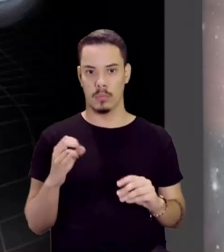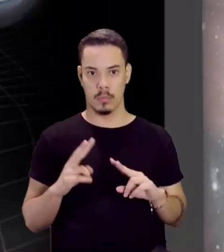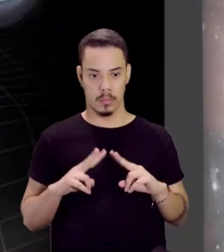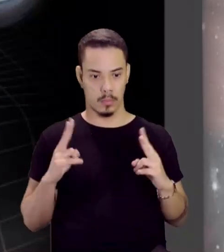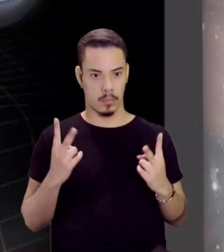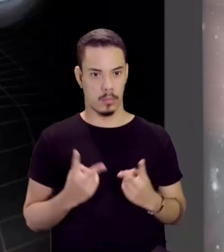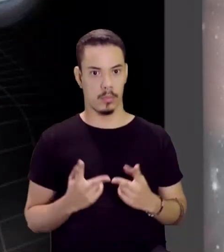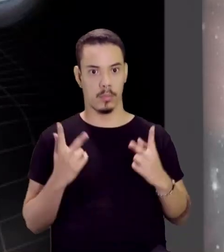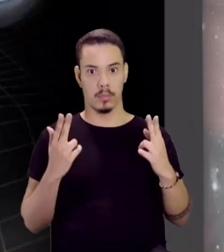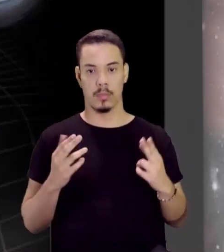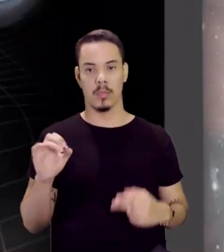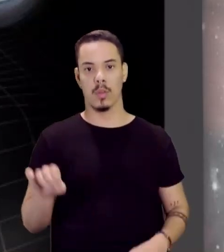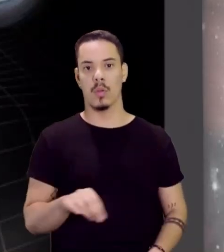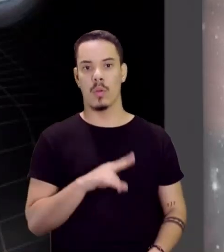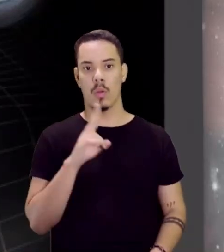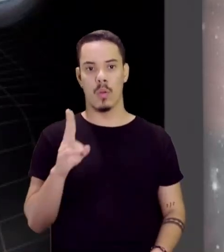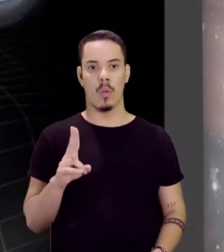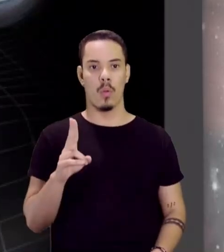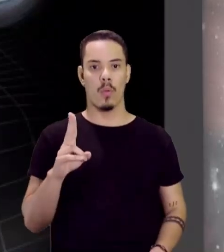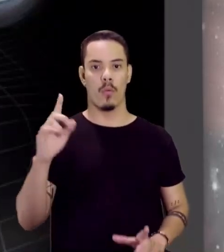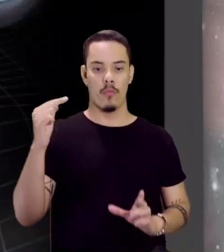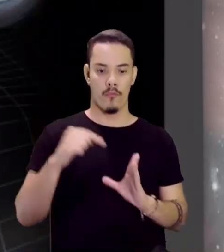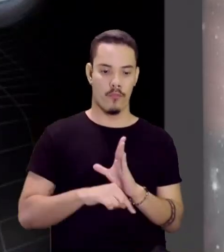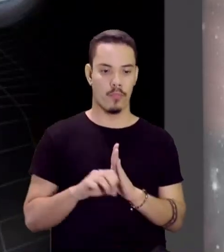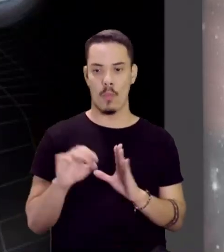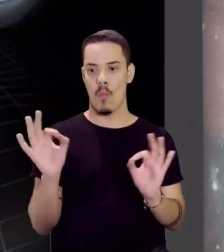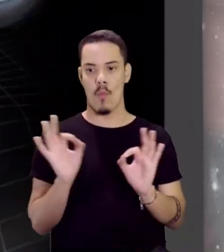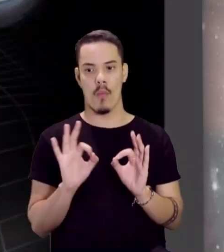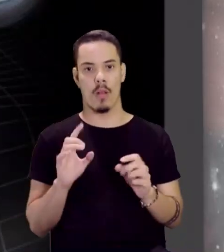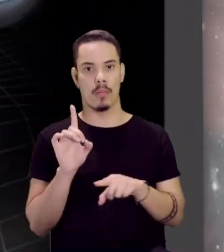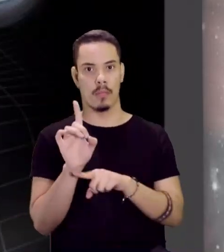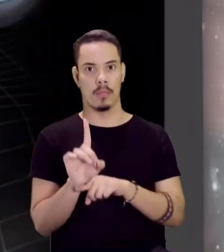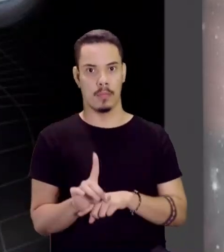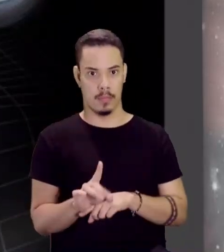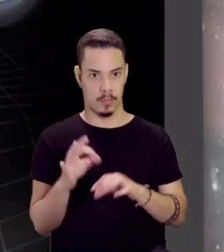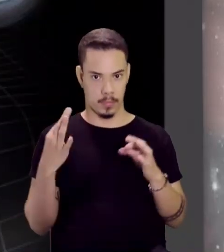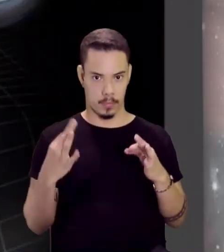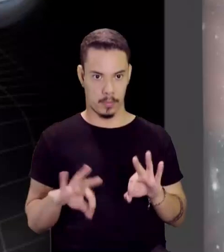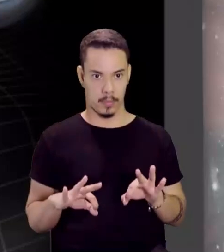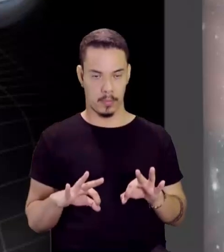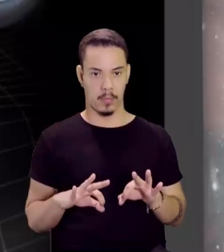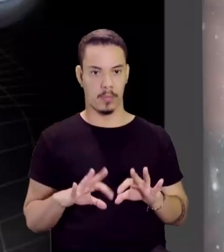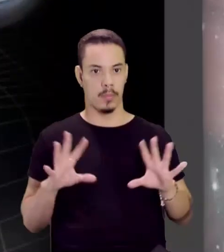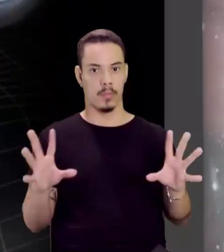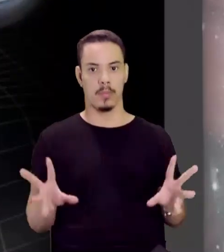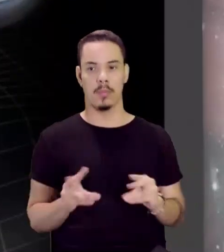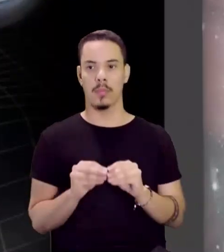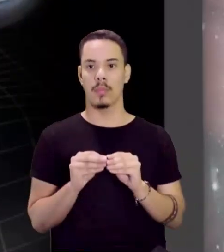impulso igual. Agora, em relação a que afunda ou não, você tem que ver a densidade, não é isso? Justamente. Bom,